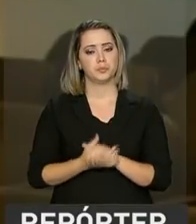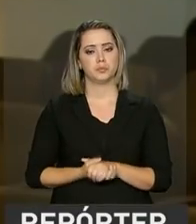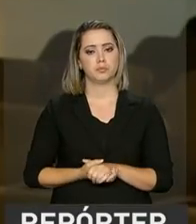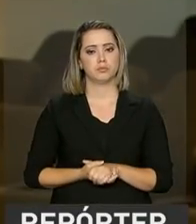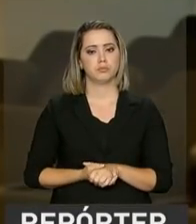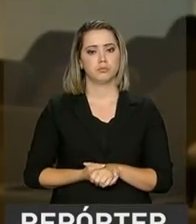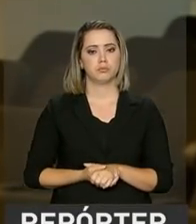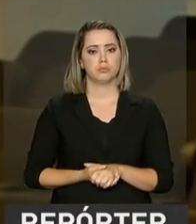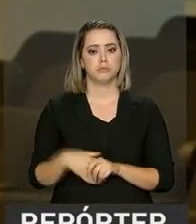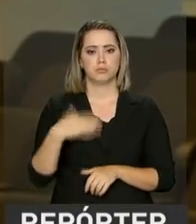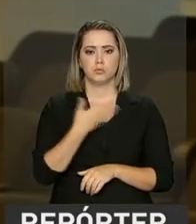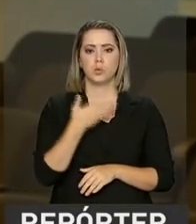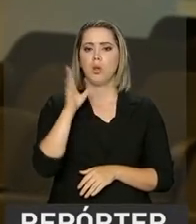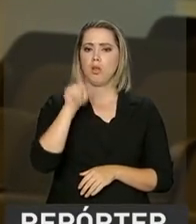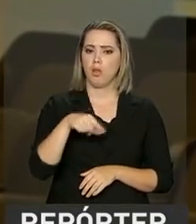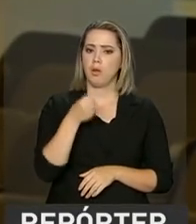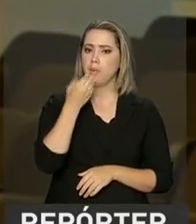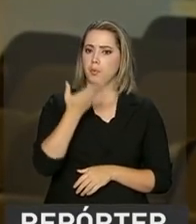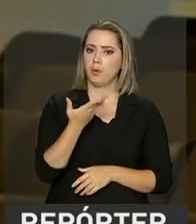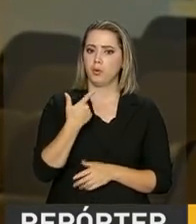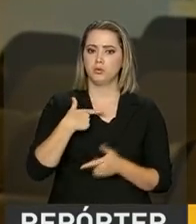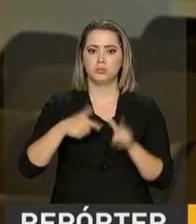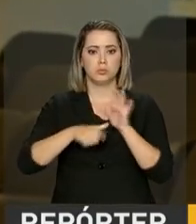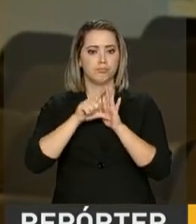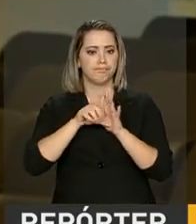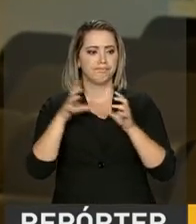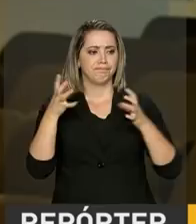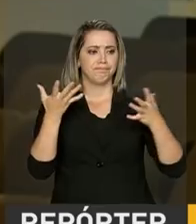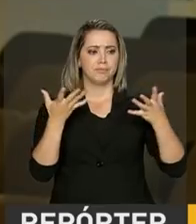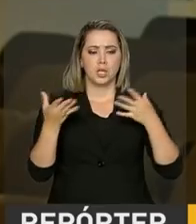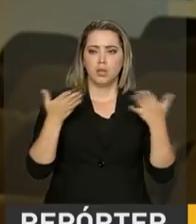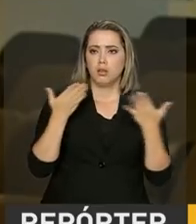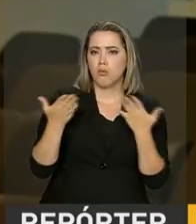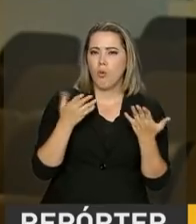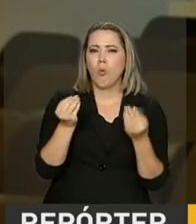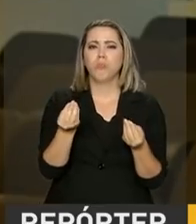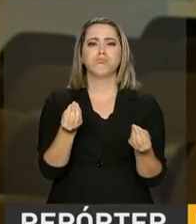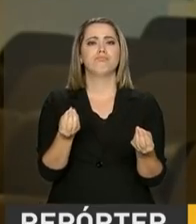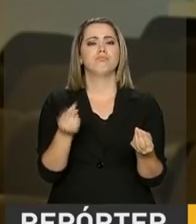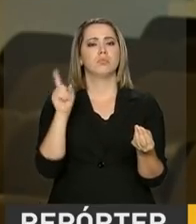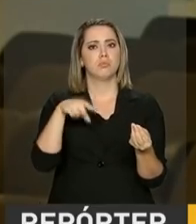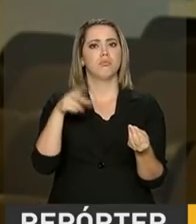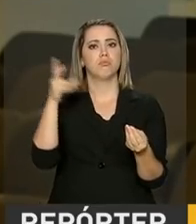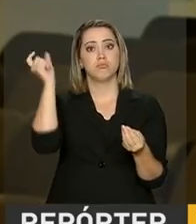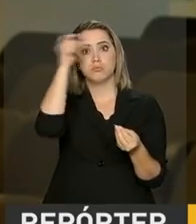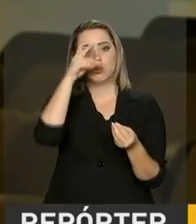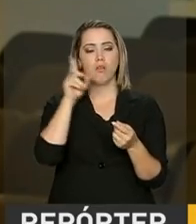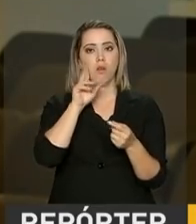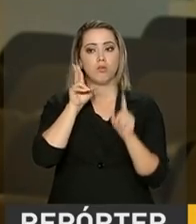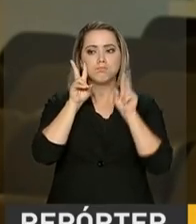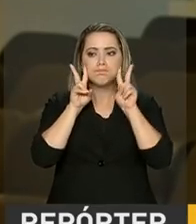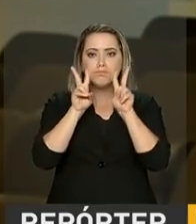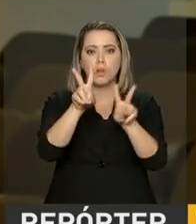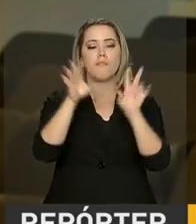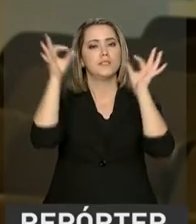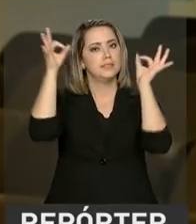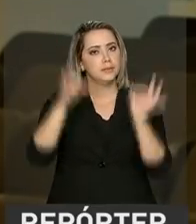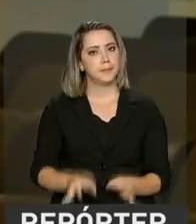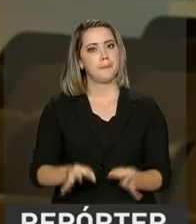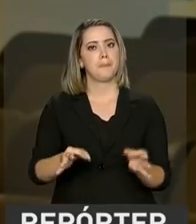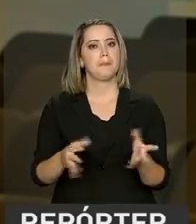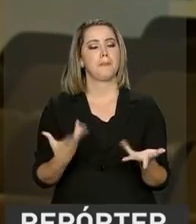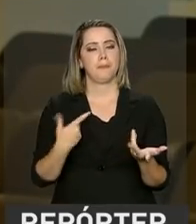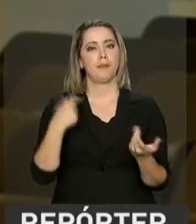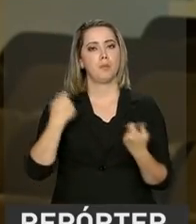bom, porque você para de estar numa área nebulosa e passa a ter uma visão real, concreta, do que você